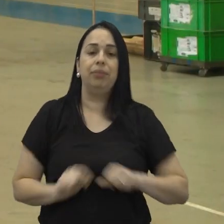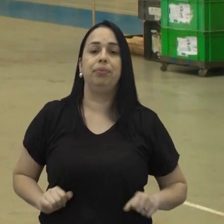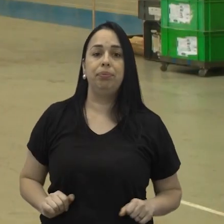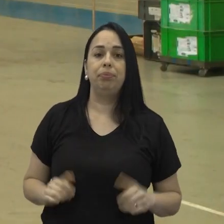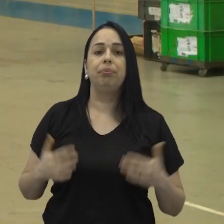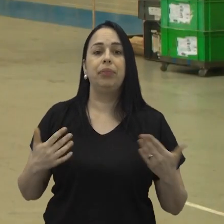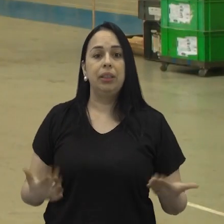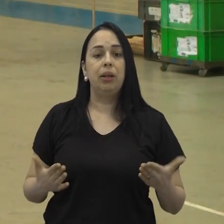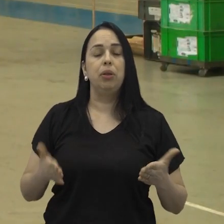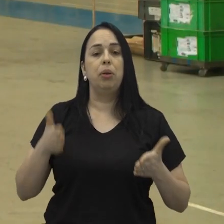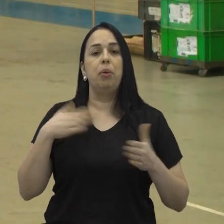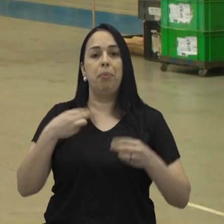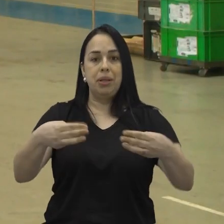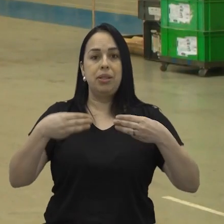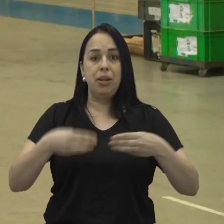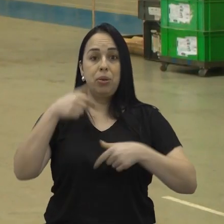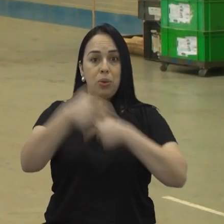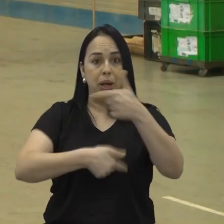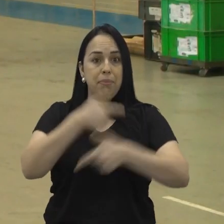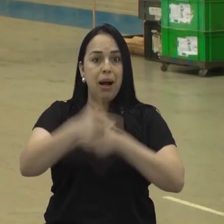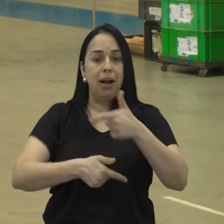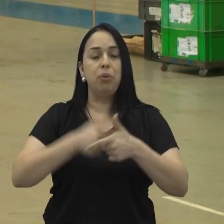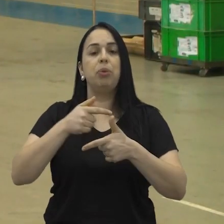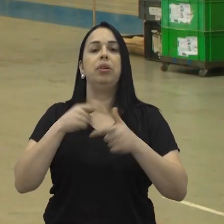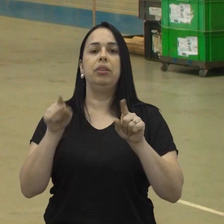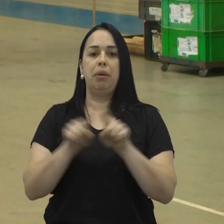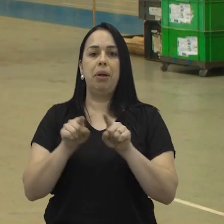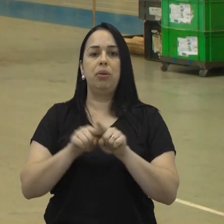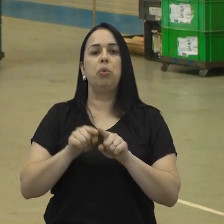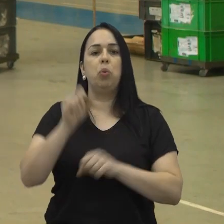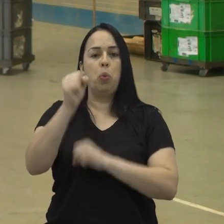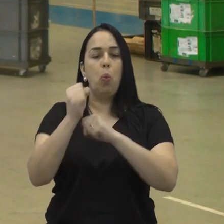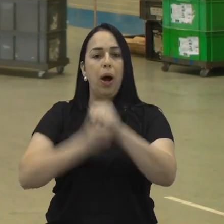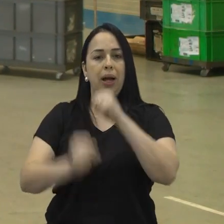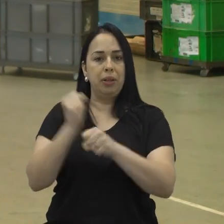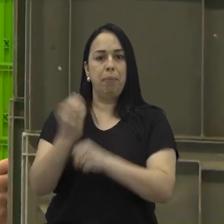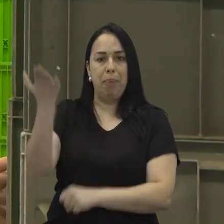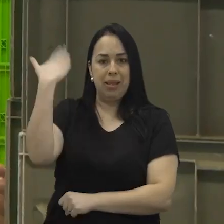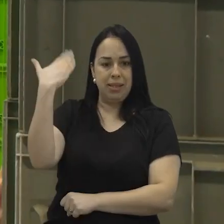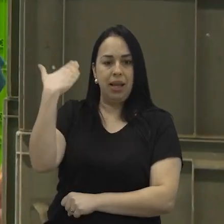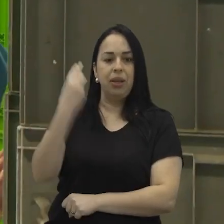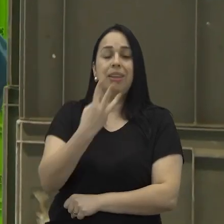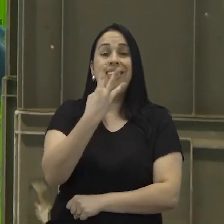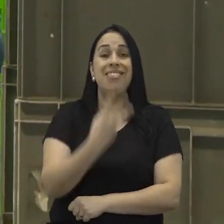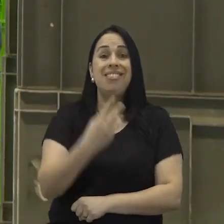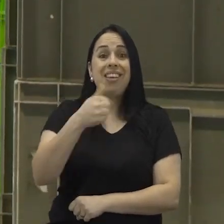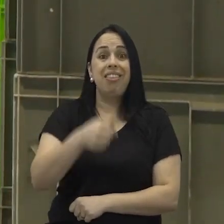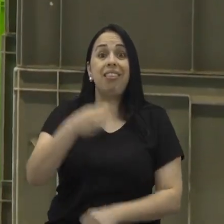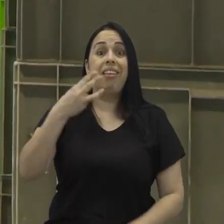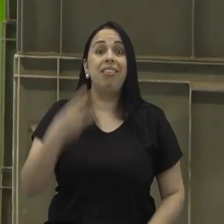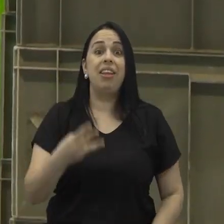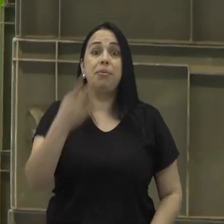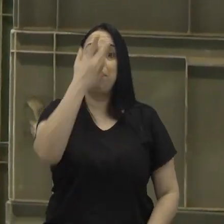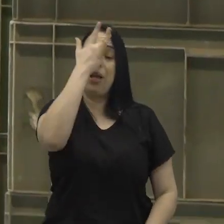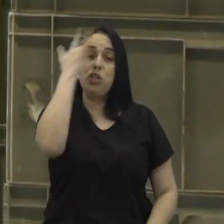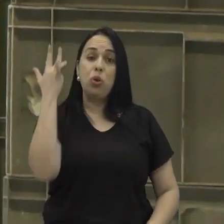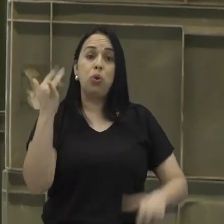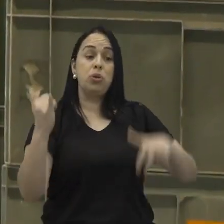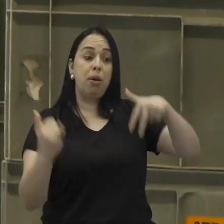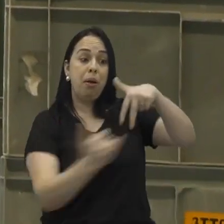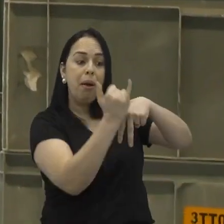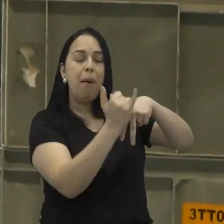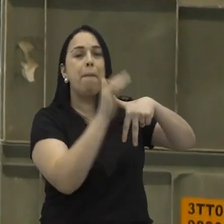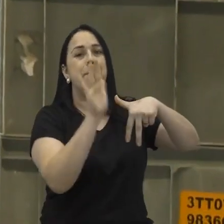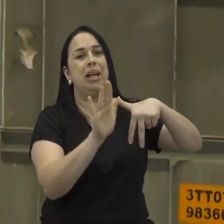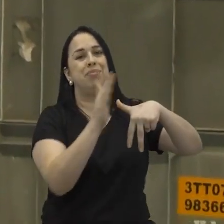o Ministério do Trabalho e Emprego, em 2023 o estado de São Paulo registrou 373